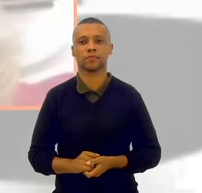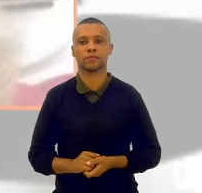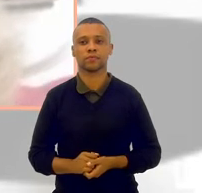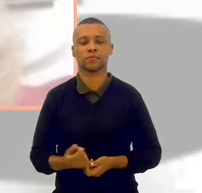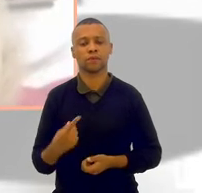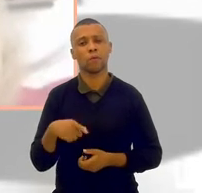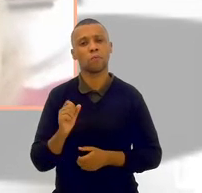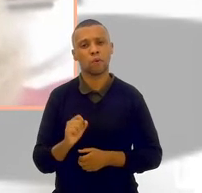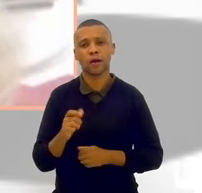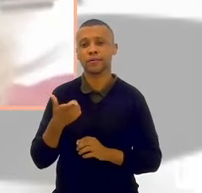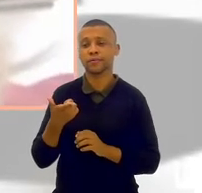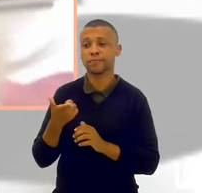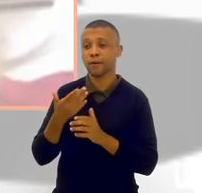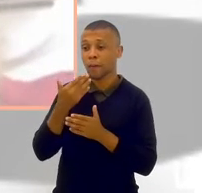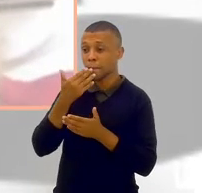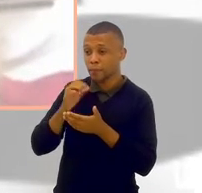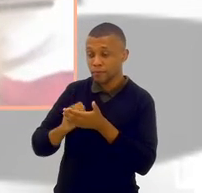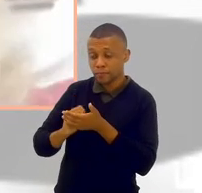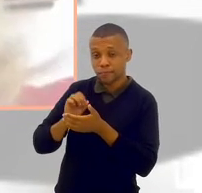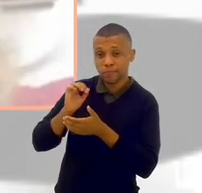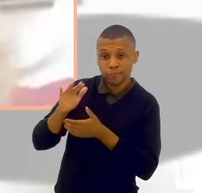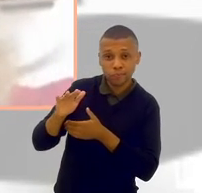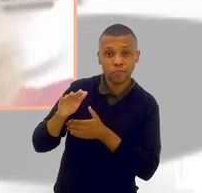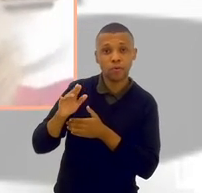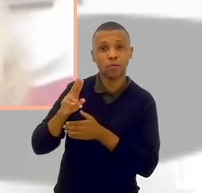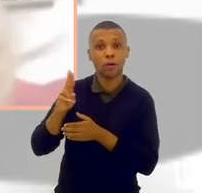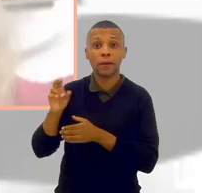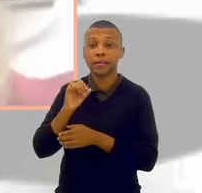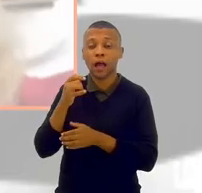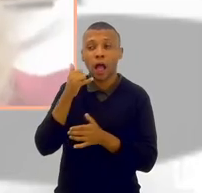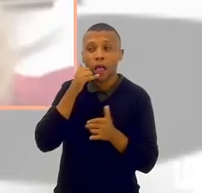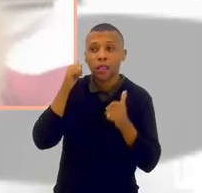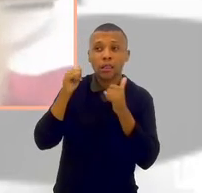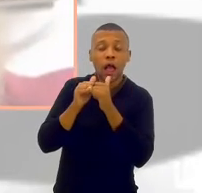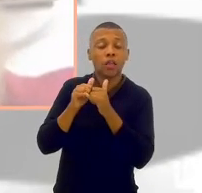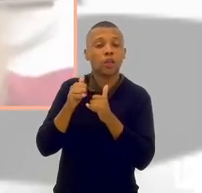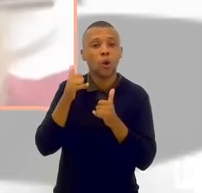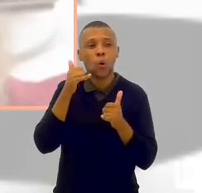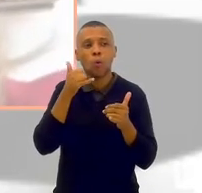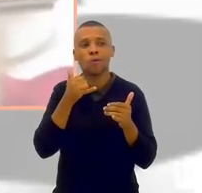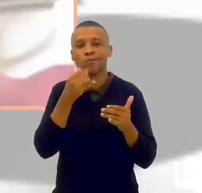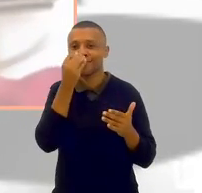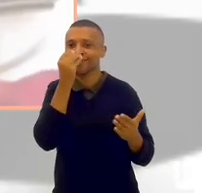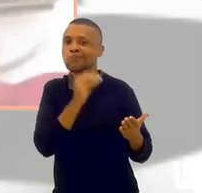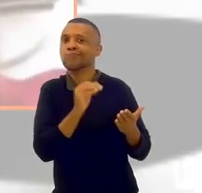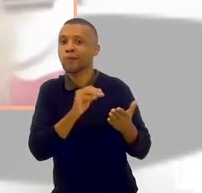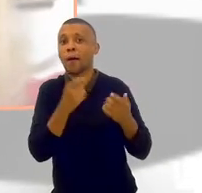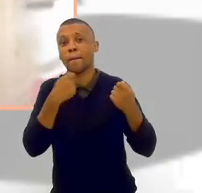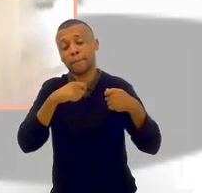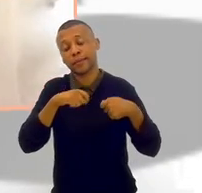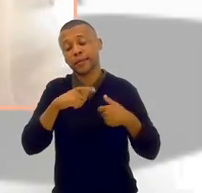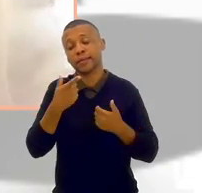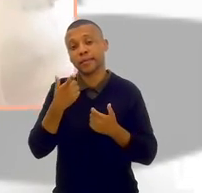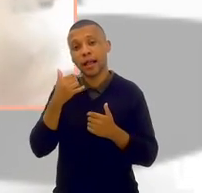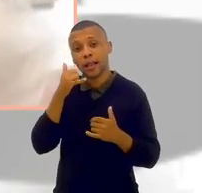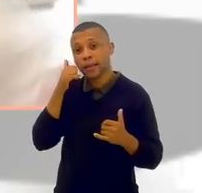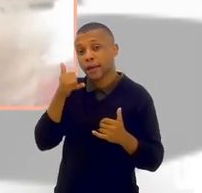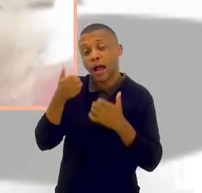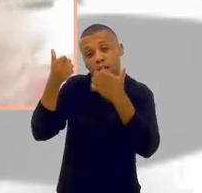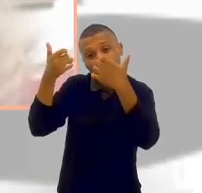952466670, se identificando, né? Porque se só ligar eu não atendo, tem que falar quem é e por que quer falar, porque hoje tem muito